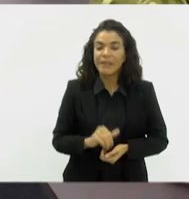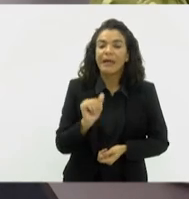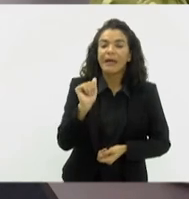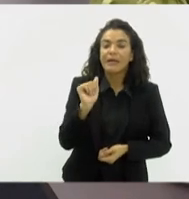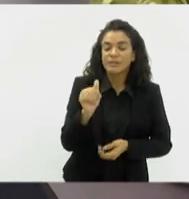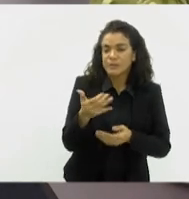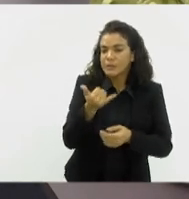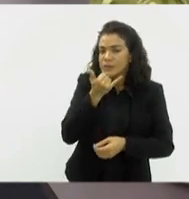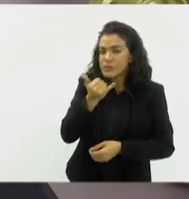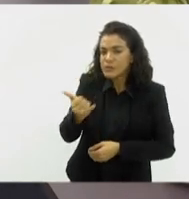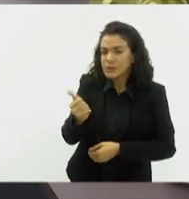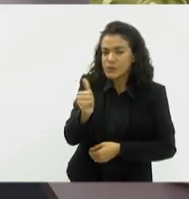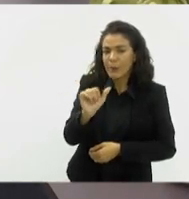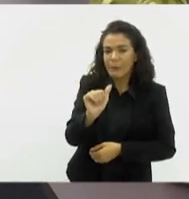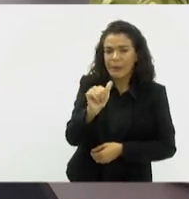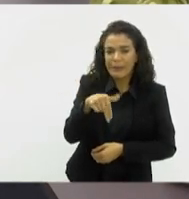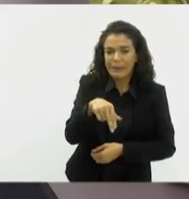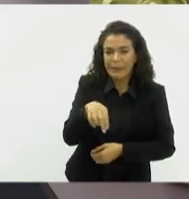interrupção.